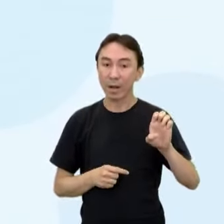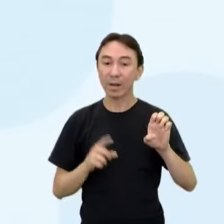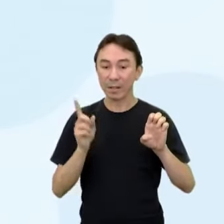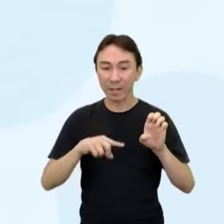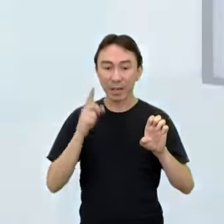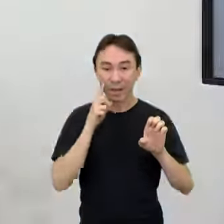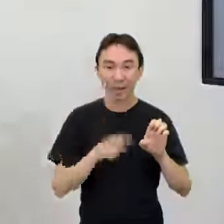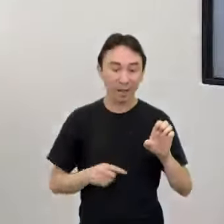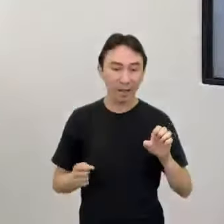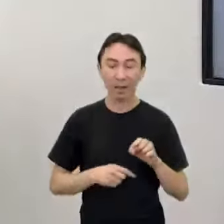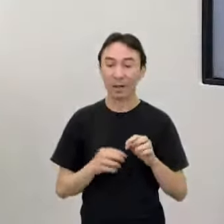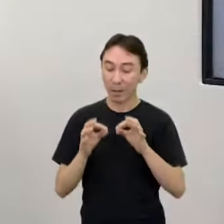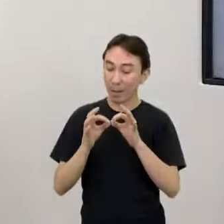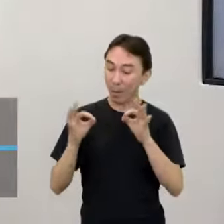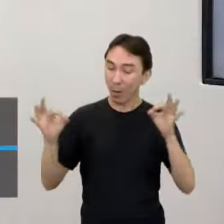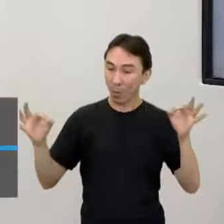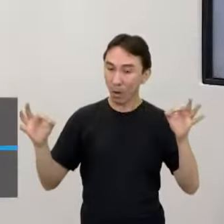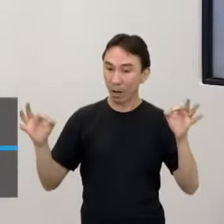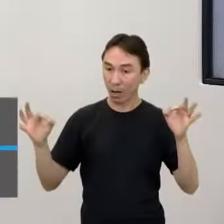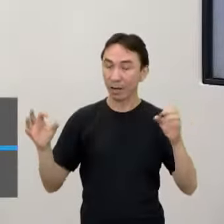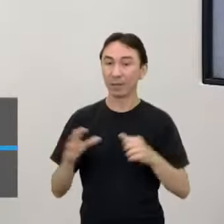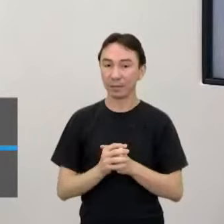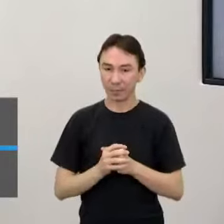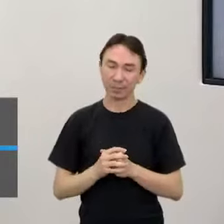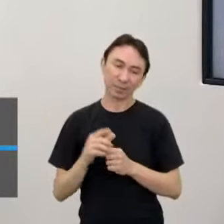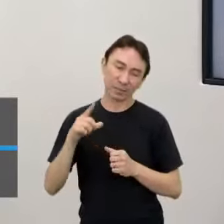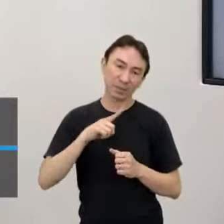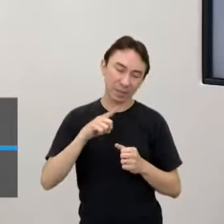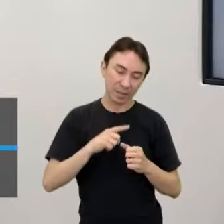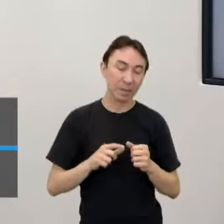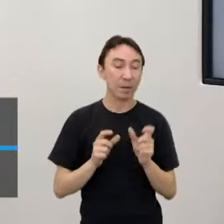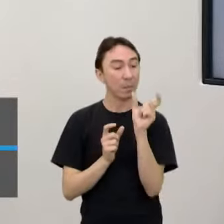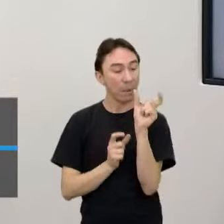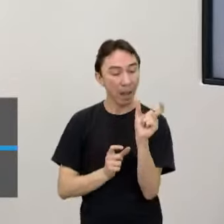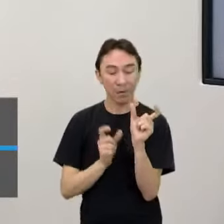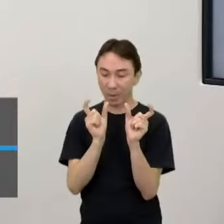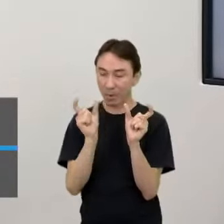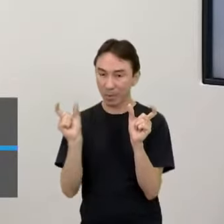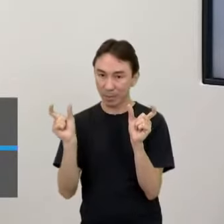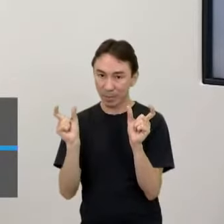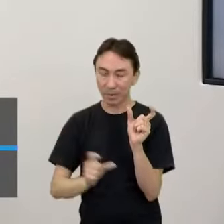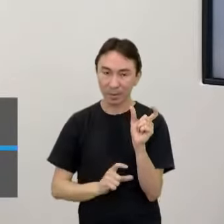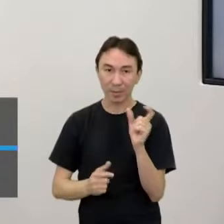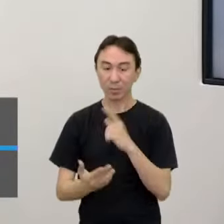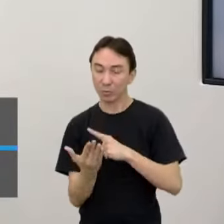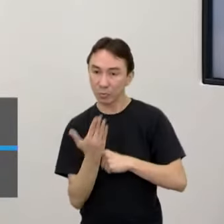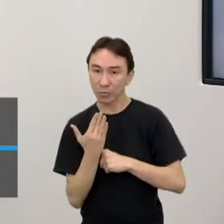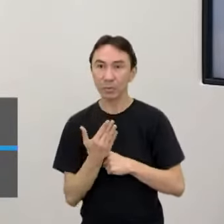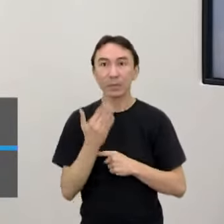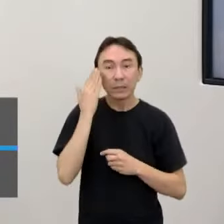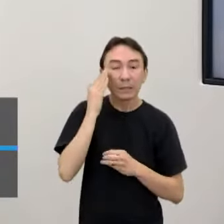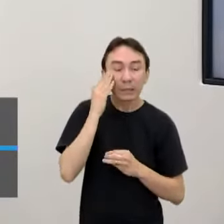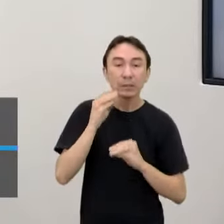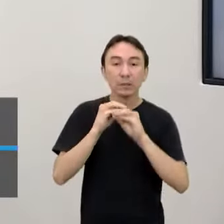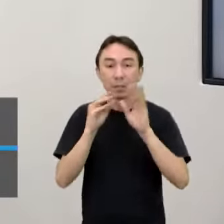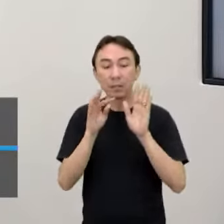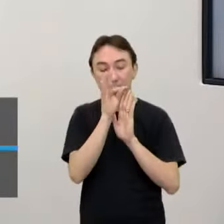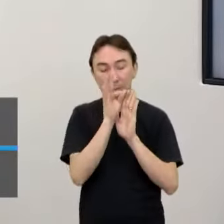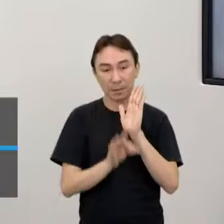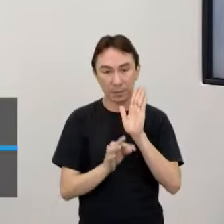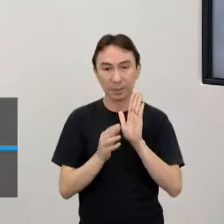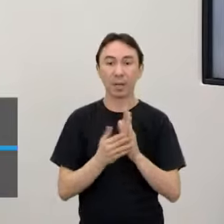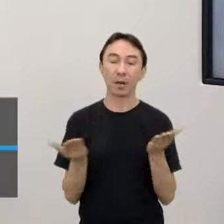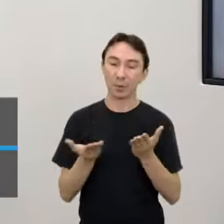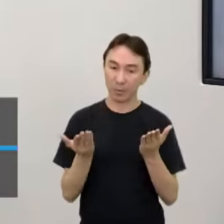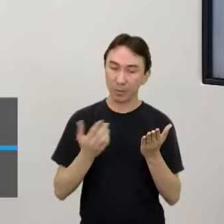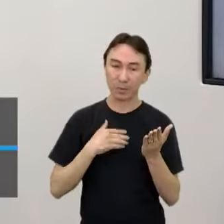vocês, quando a gente trabalha com o glossário, são palavras que vão nos ajudar aí no entendimento do texto. E agora sim, a gente vai ler o texto parágrafo